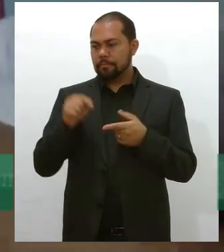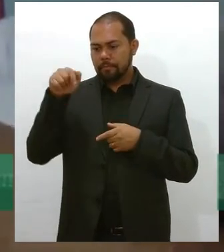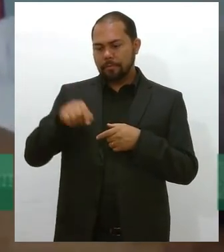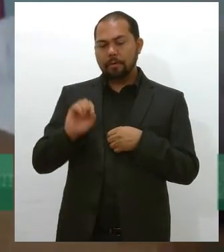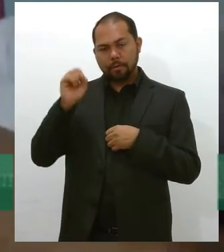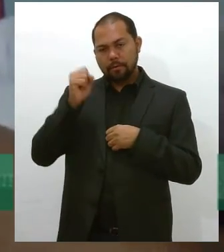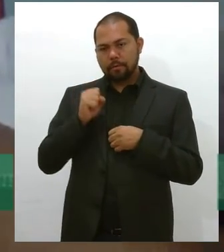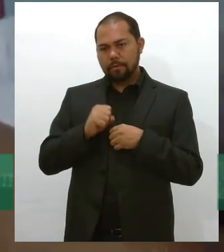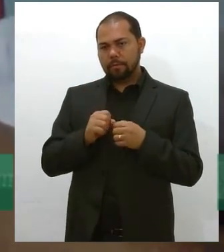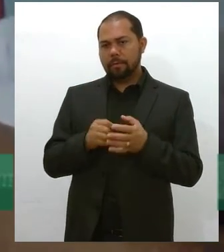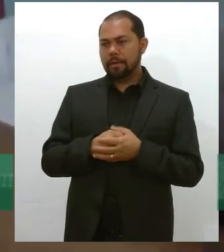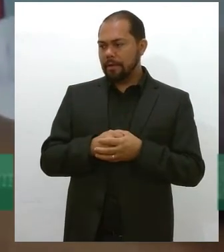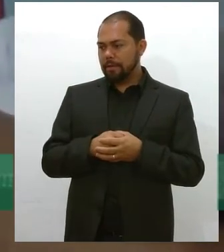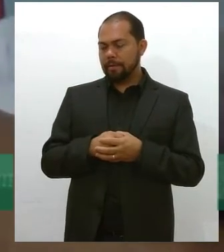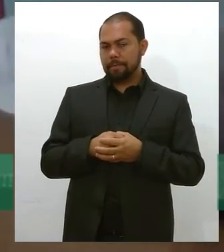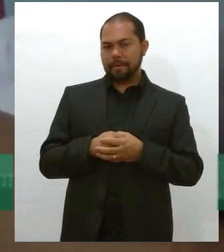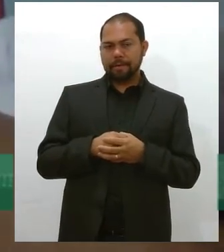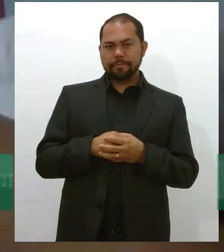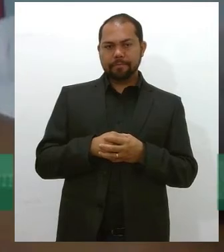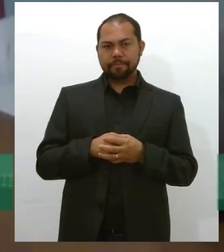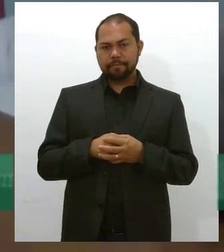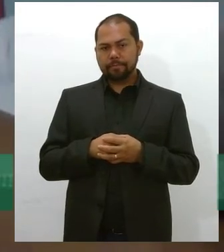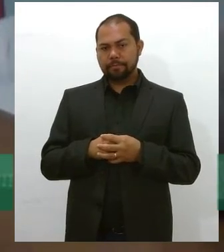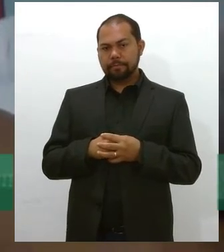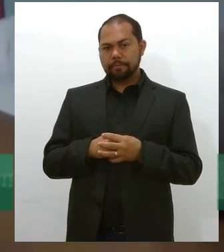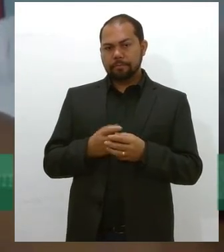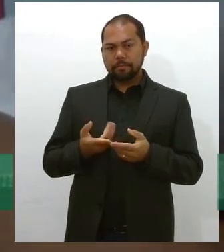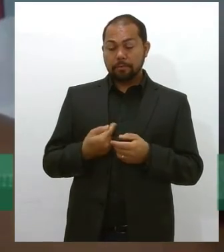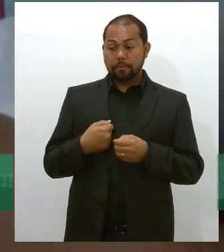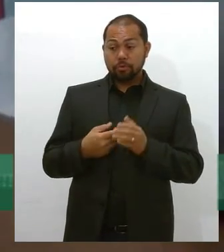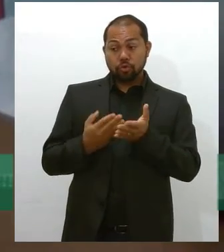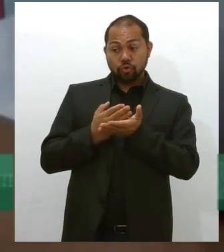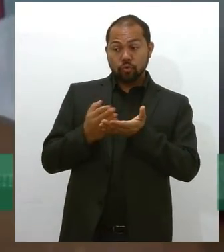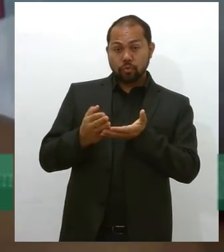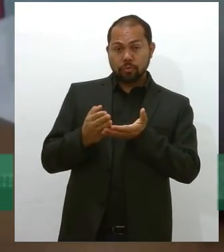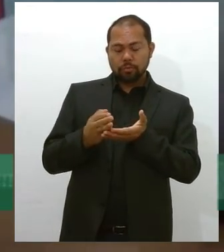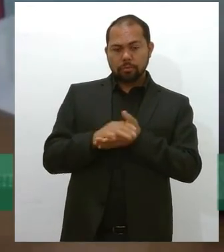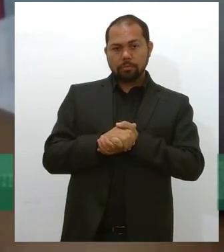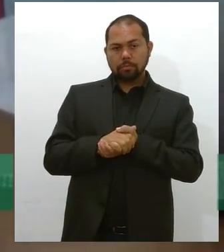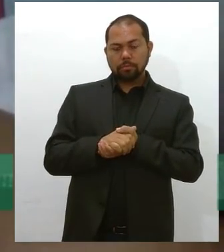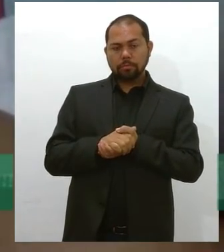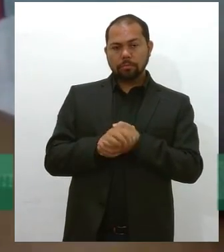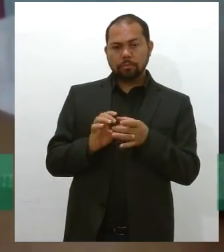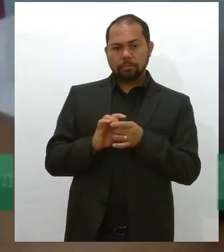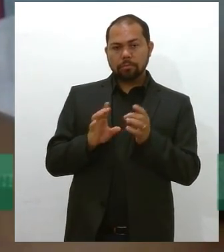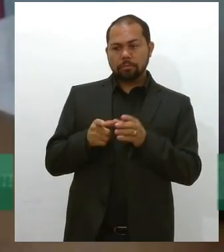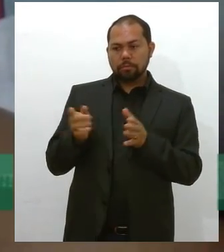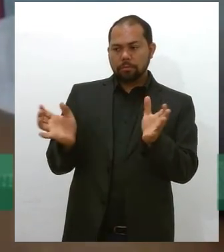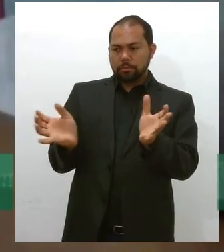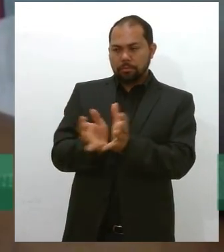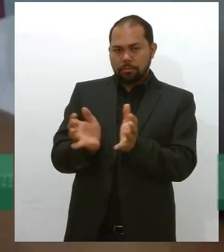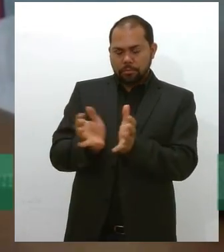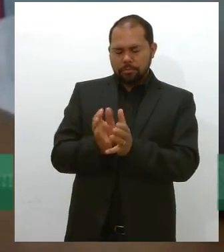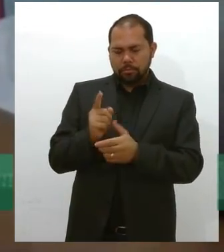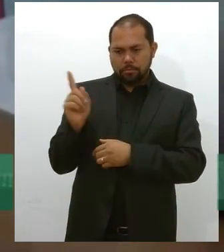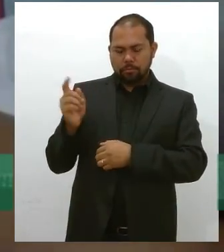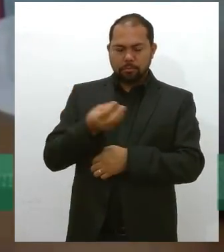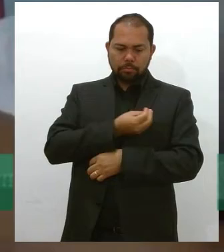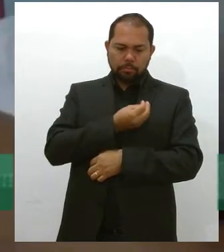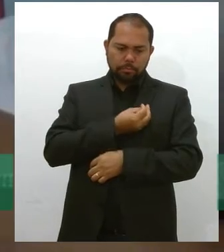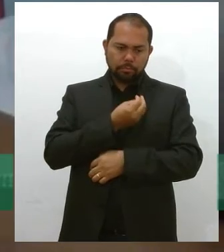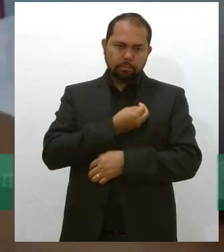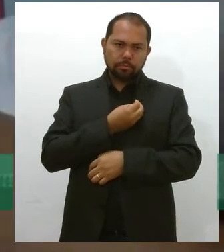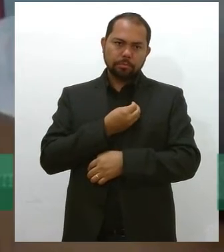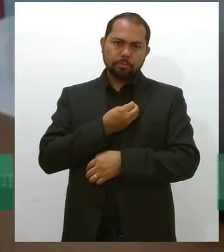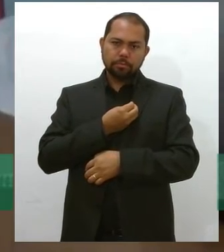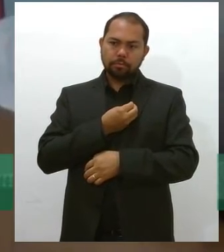que, a princípio, permitiu que, principalmente esse grupo, né, que participou lá da independência, pudesse